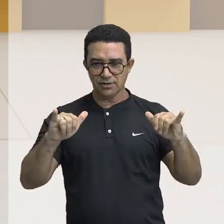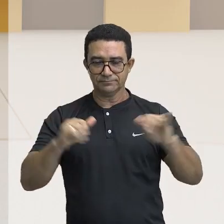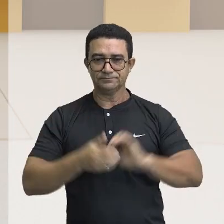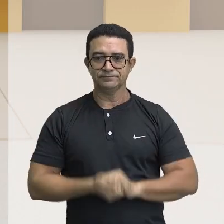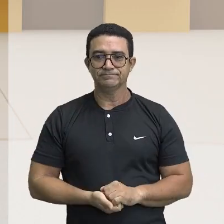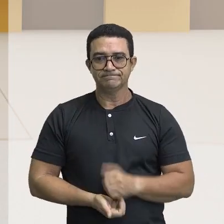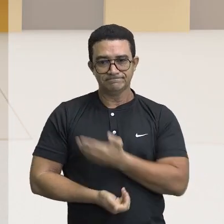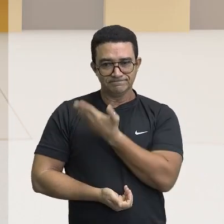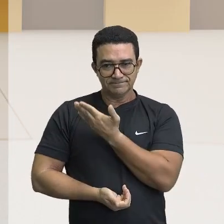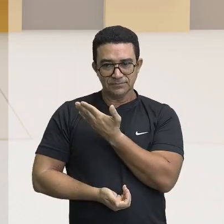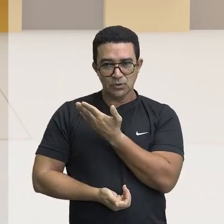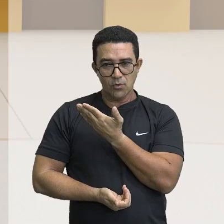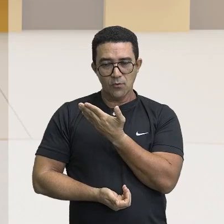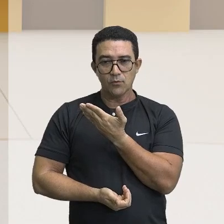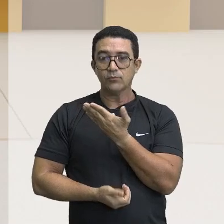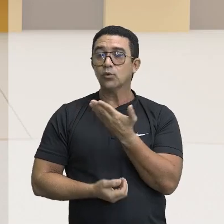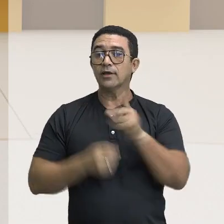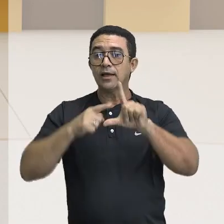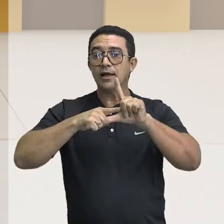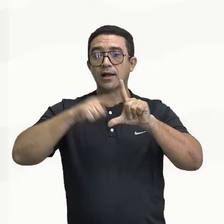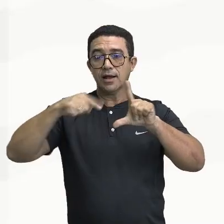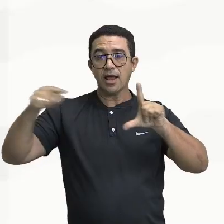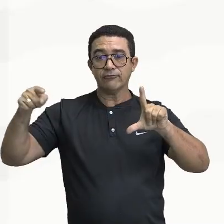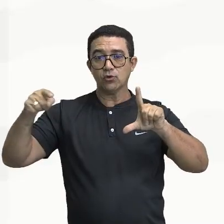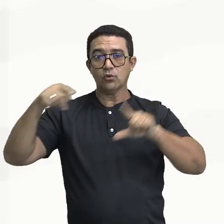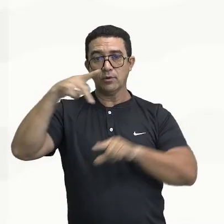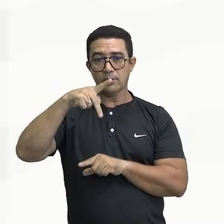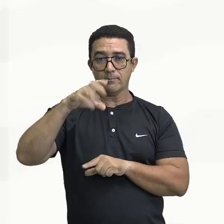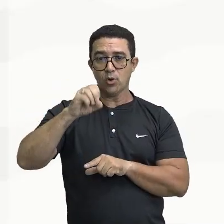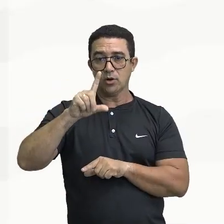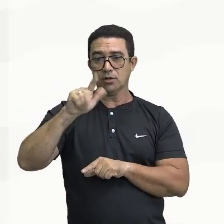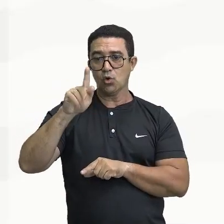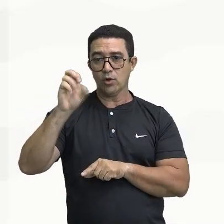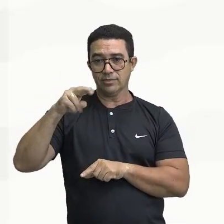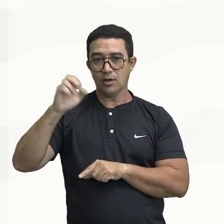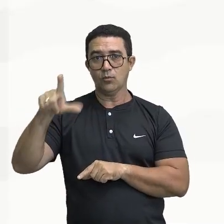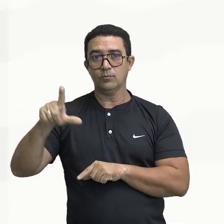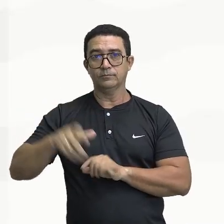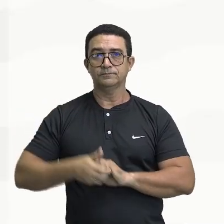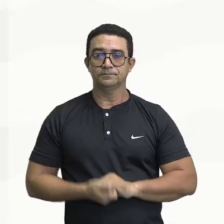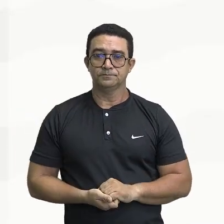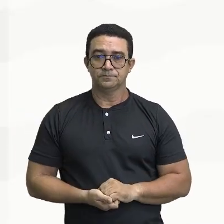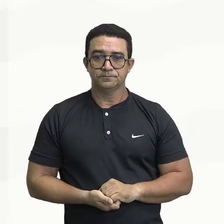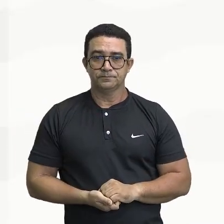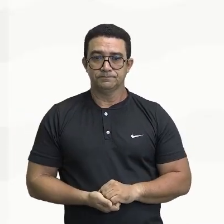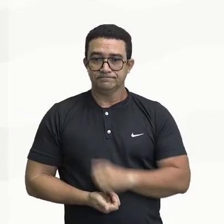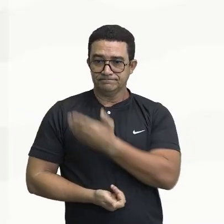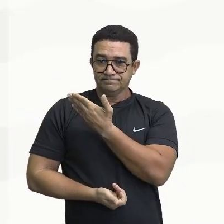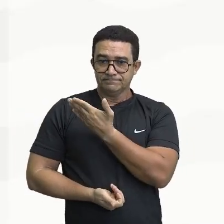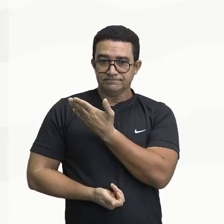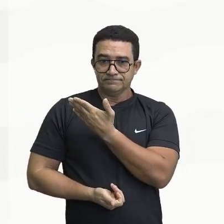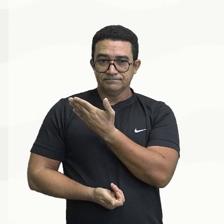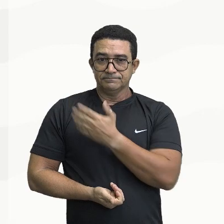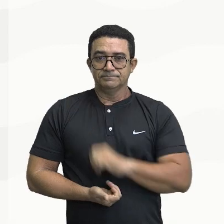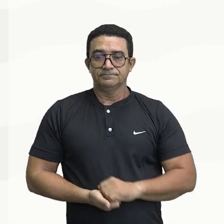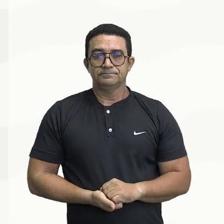trouxemos o primeiro aí, que é um gráfico poligonal, não é, professora Manuela? E ele é conhecido aí também por um outro